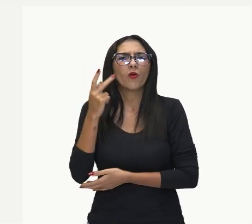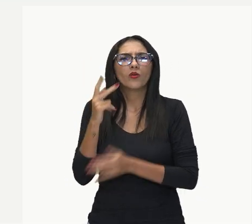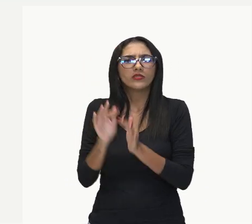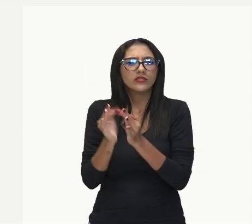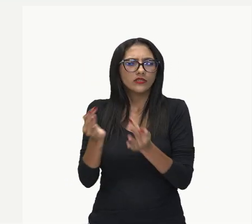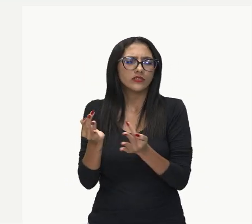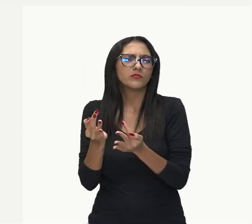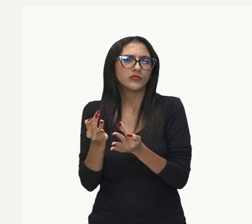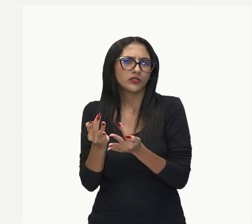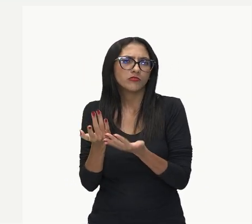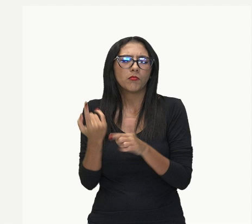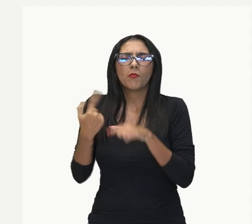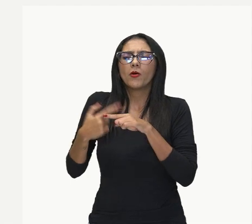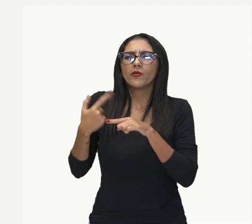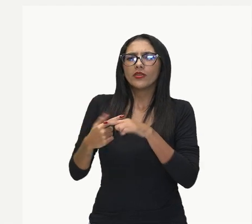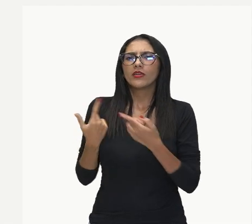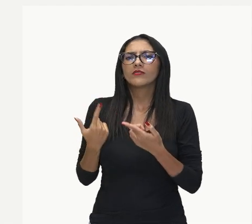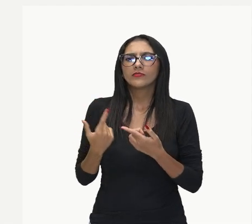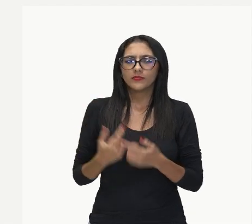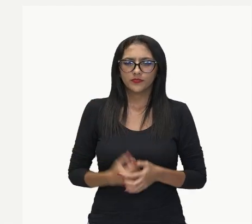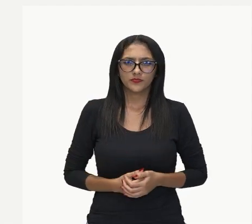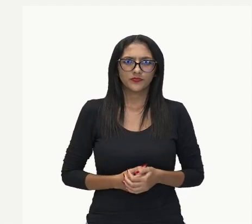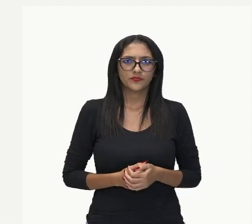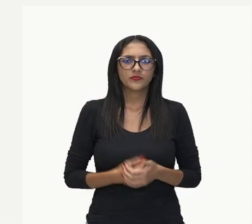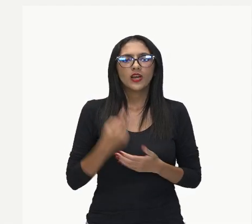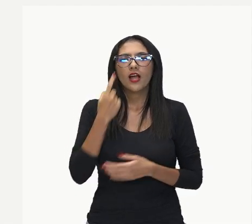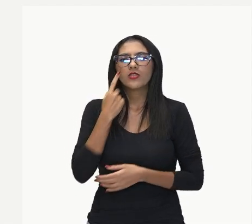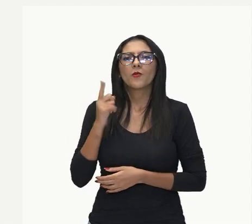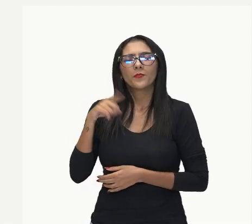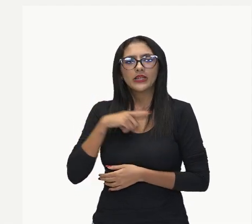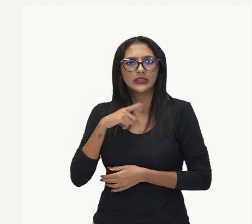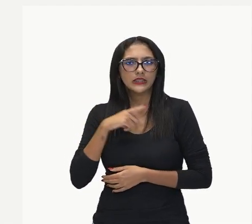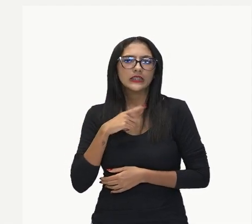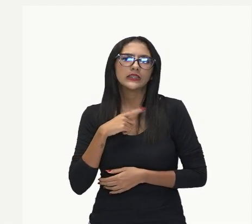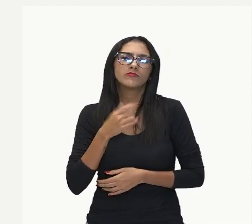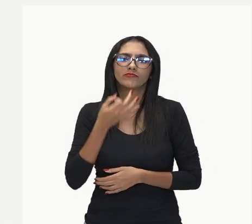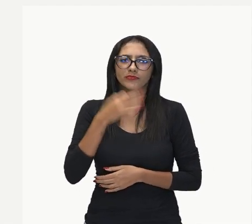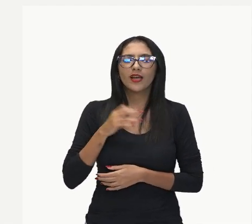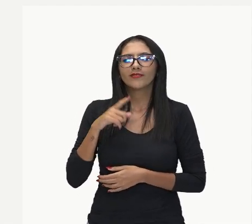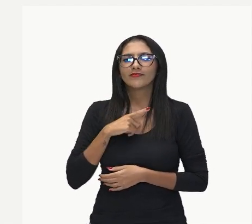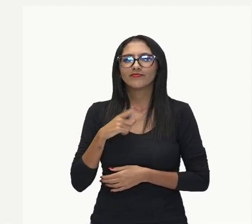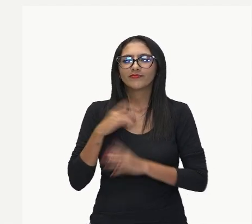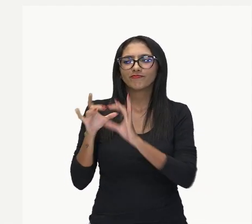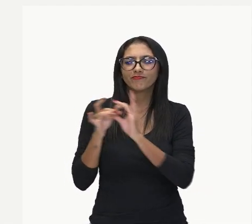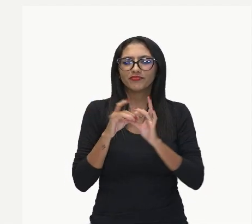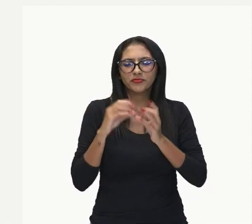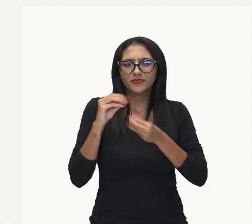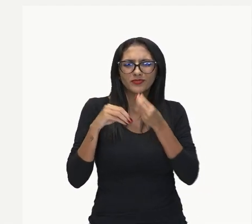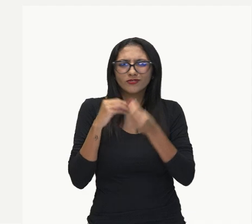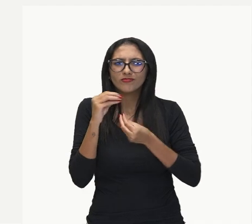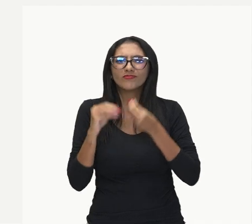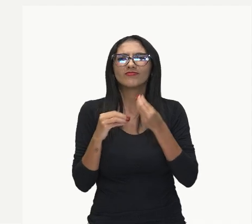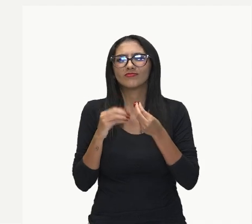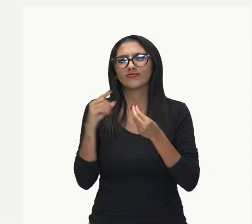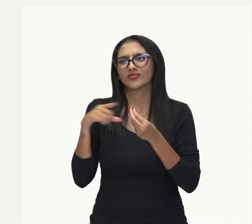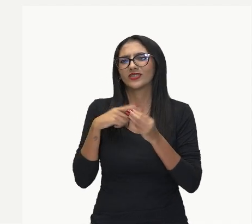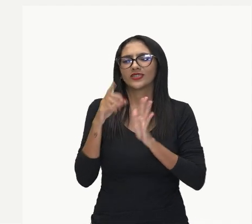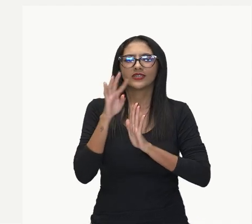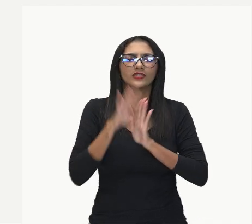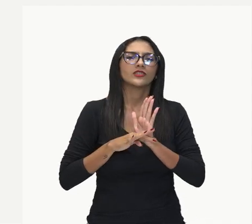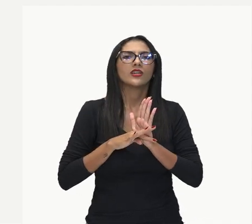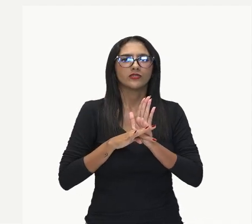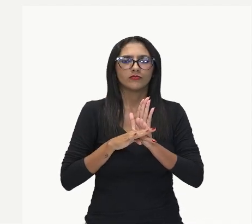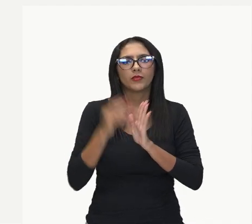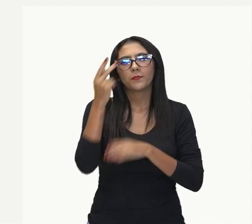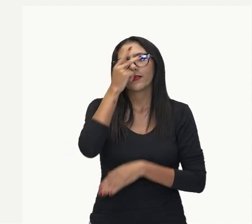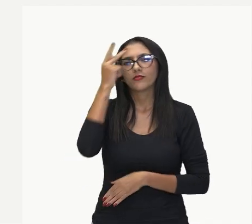ninguém? Por quê? Então a gente percebe claramente, pessoal, que se mistura nesse texto aí as falas do